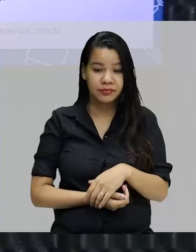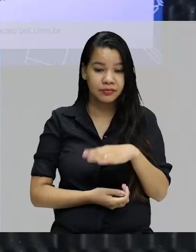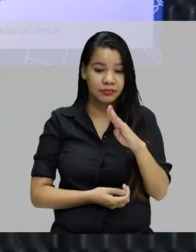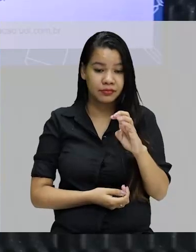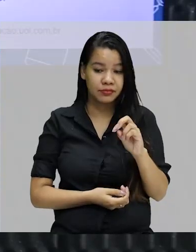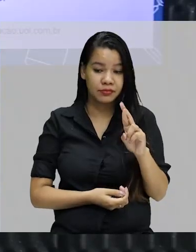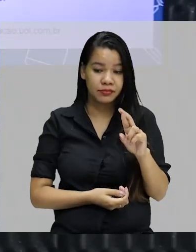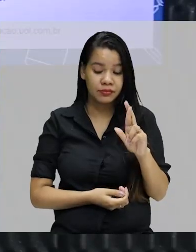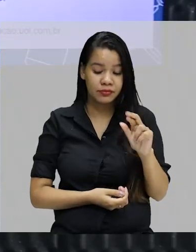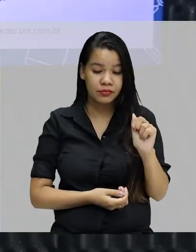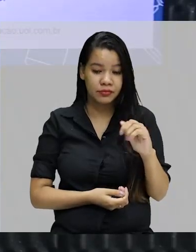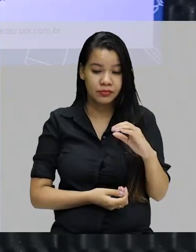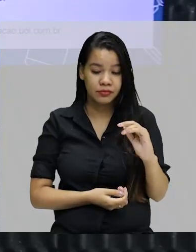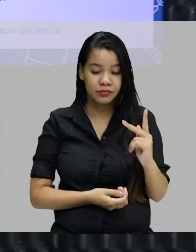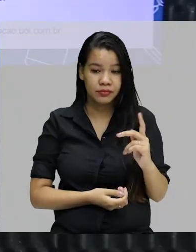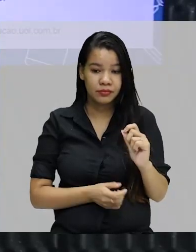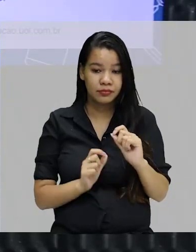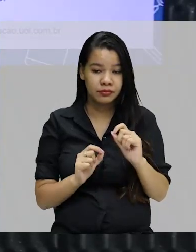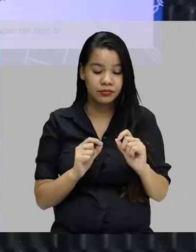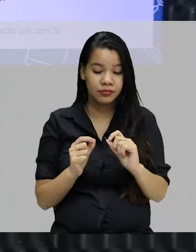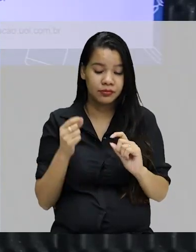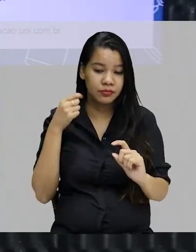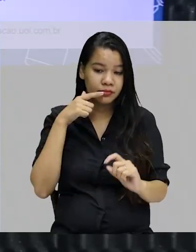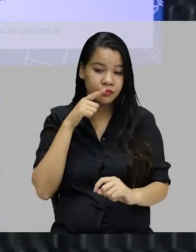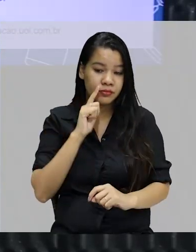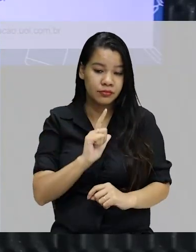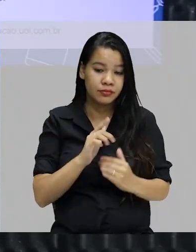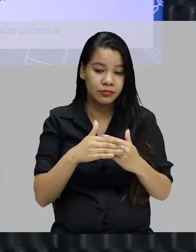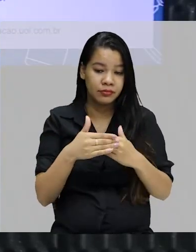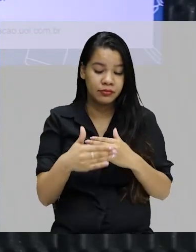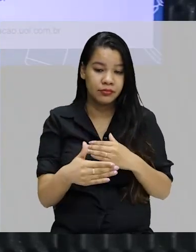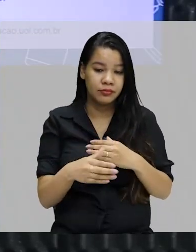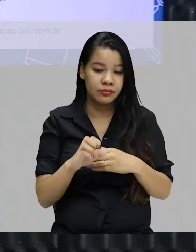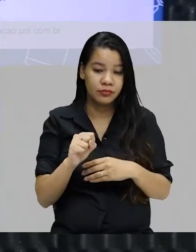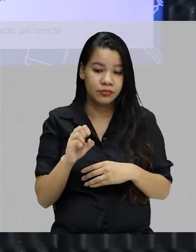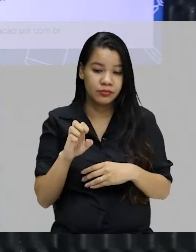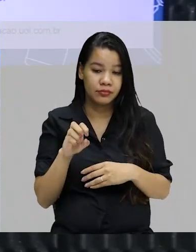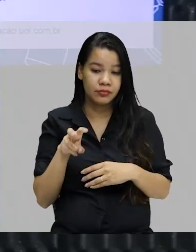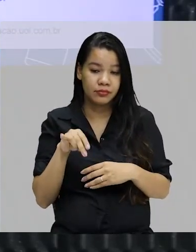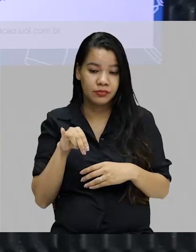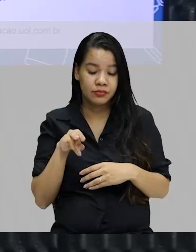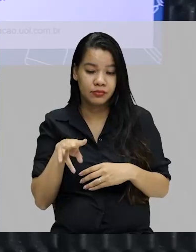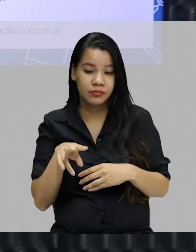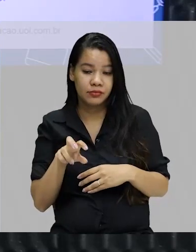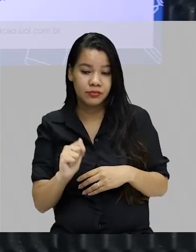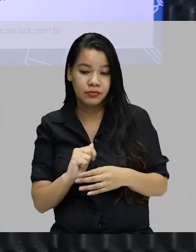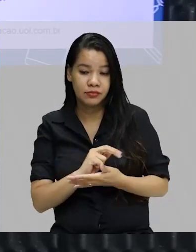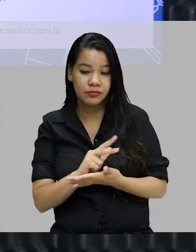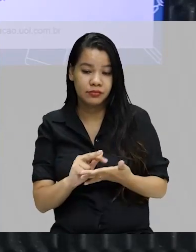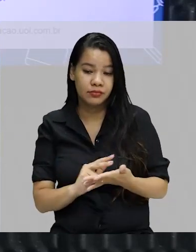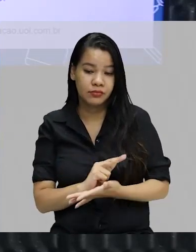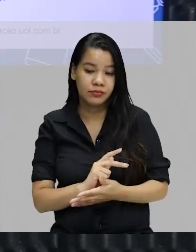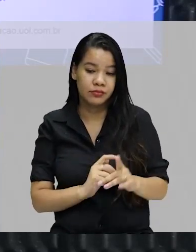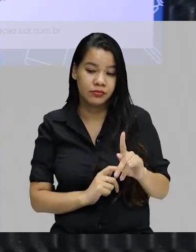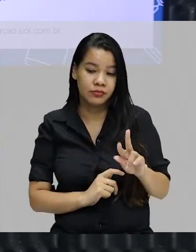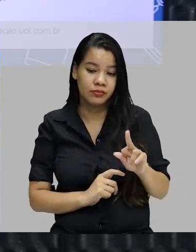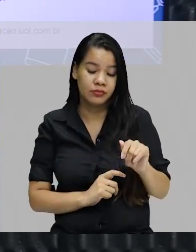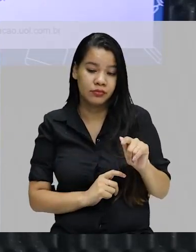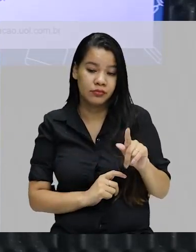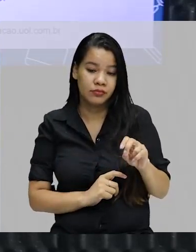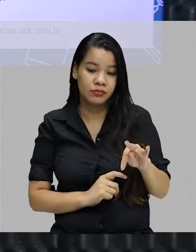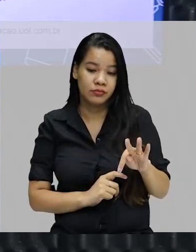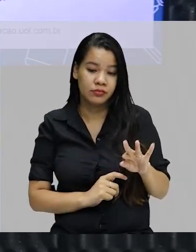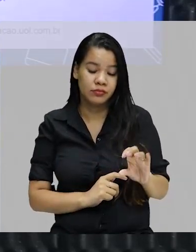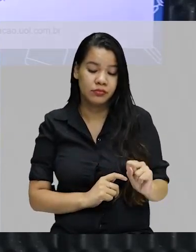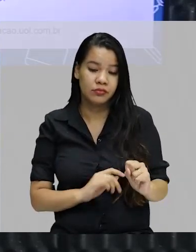é um polímero natural que é obtido a partir da seiva de vários vegetais. Dentre eles, né, aqui no